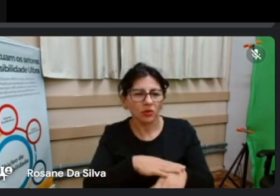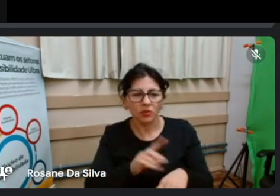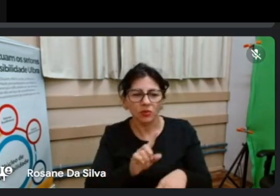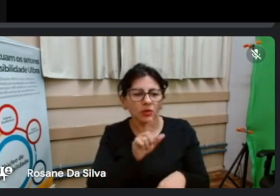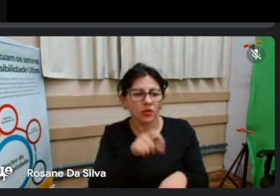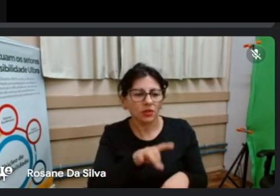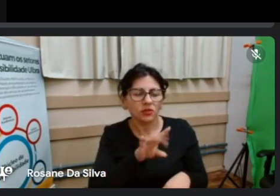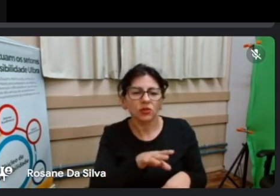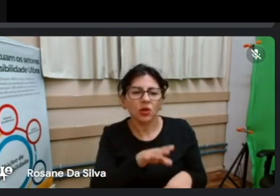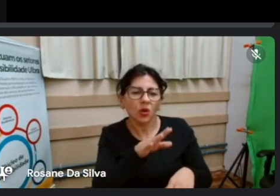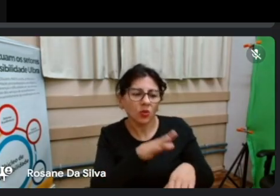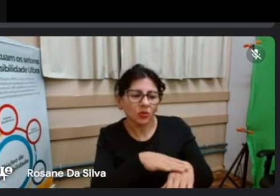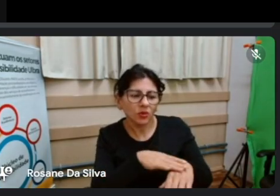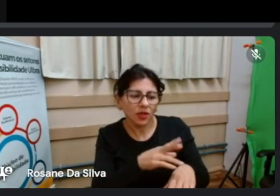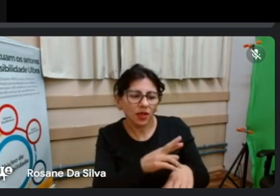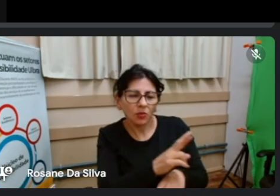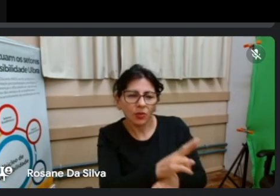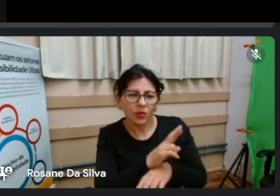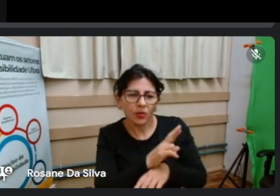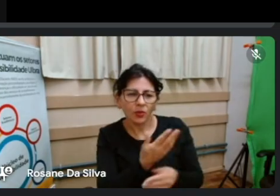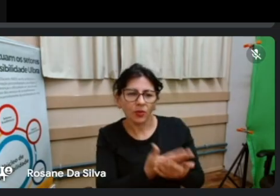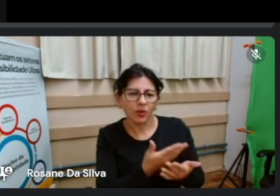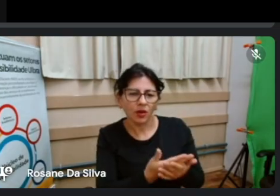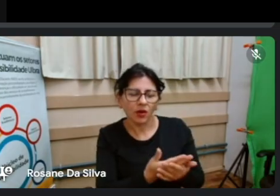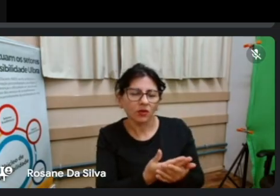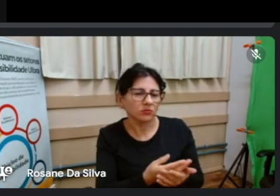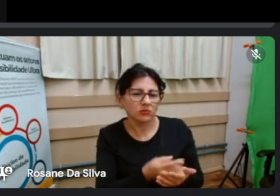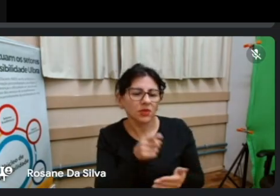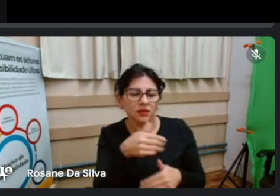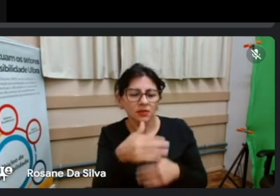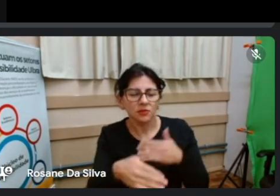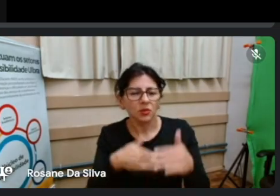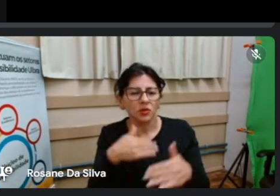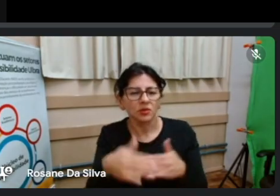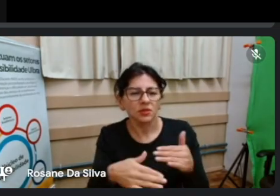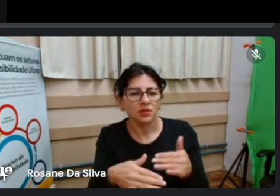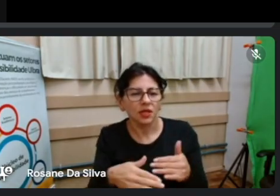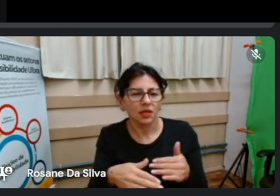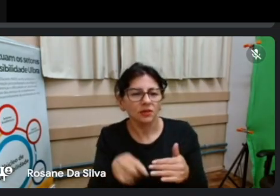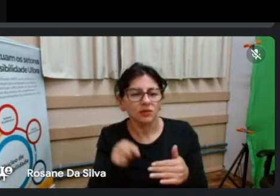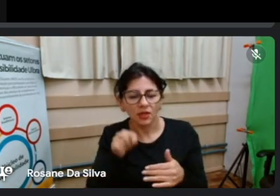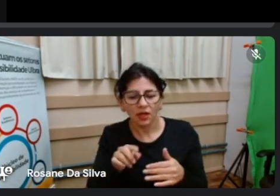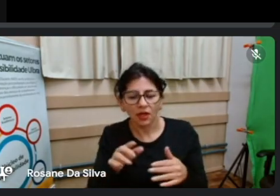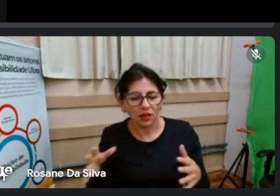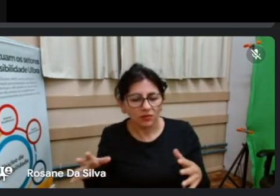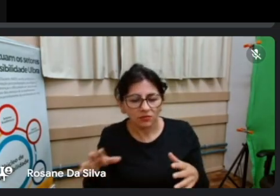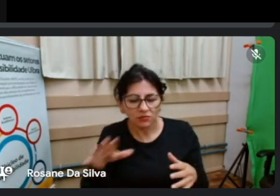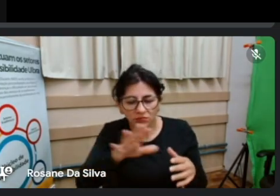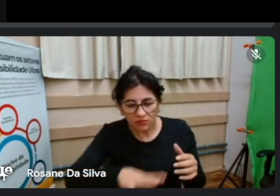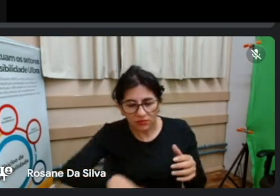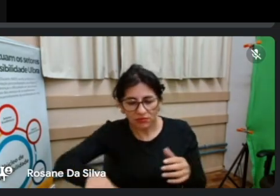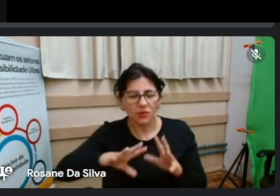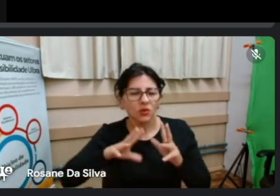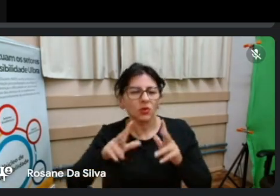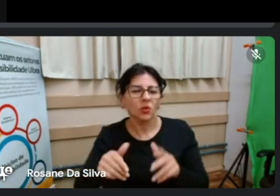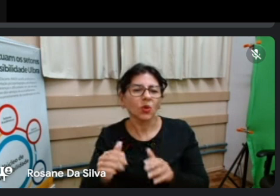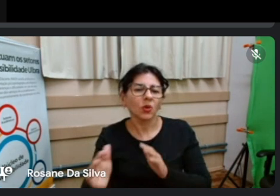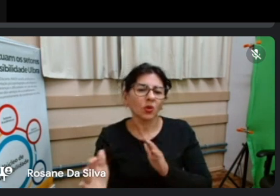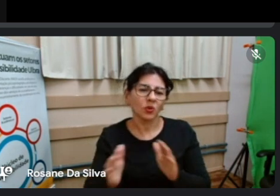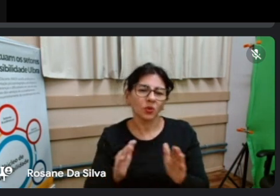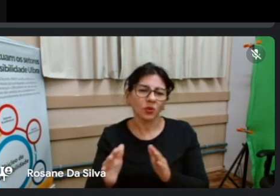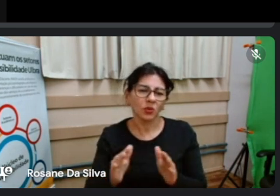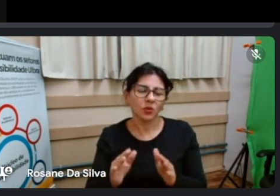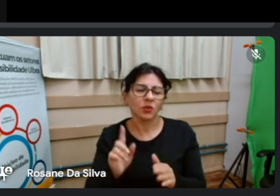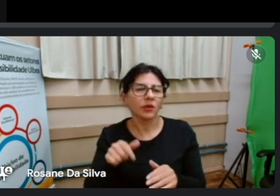à aula o processo de minação eh Abarca todas as temporalidades né é ao